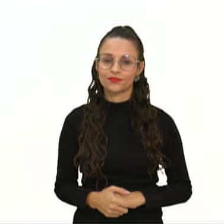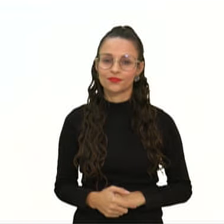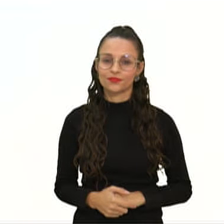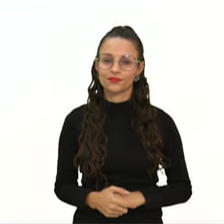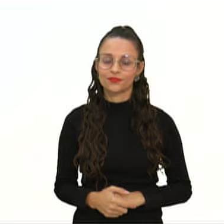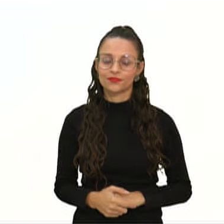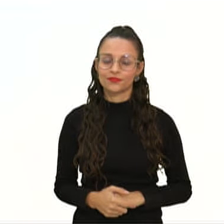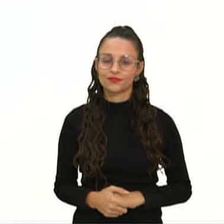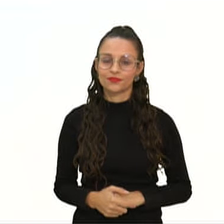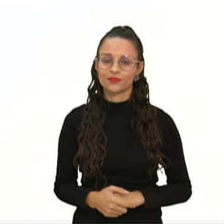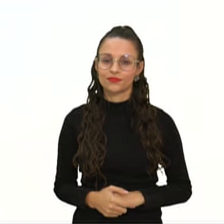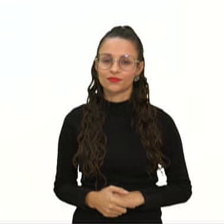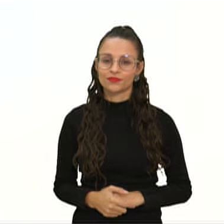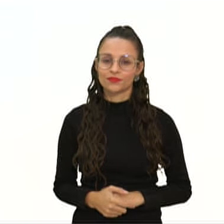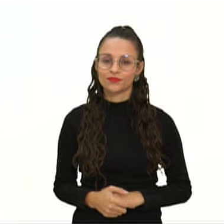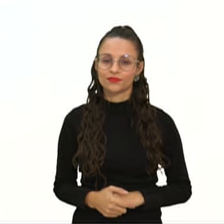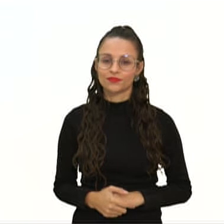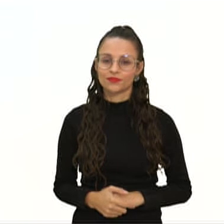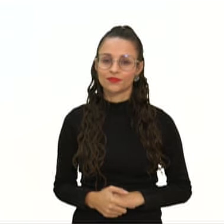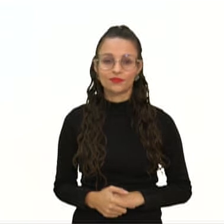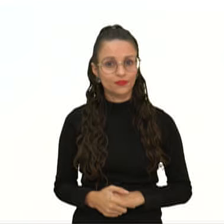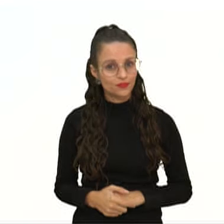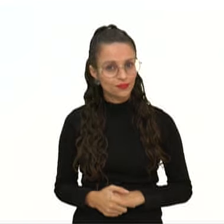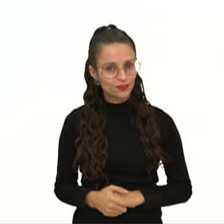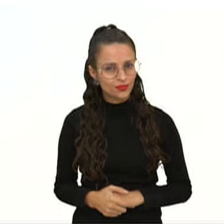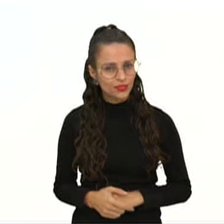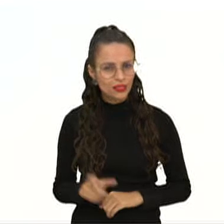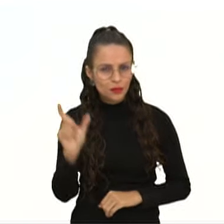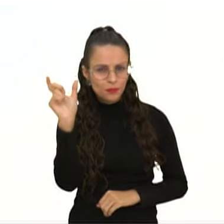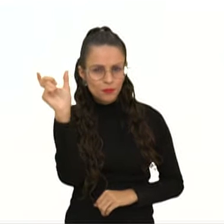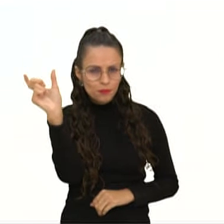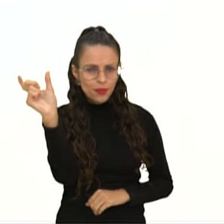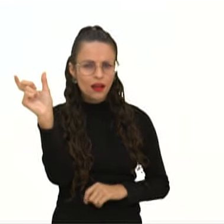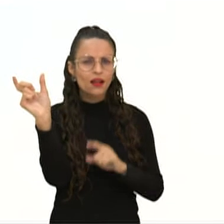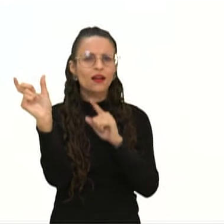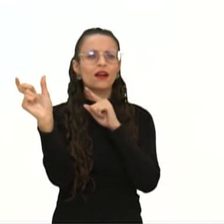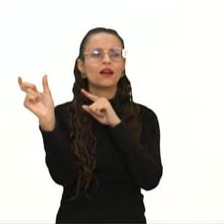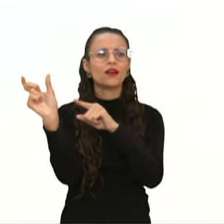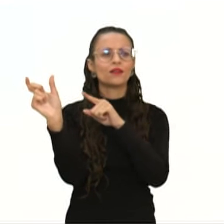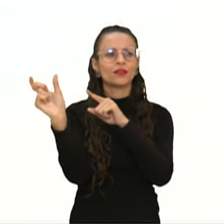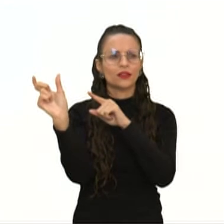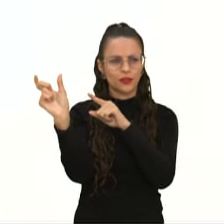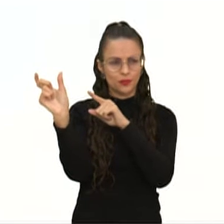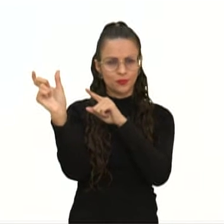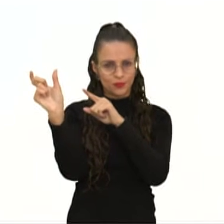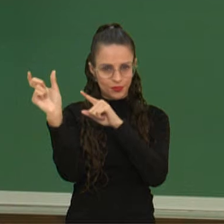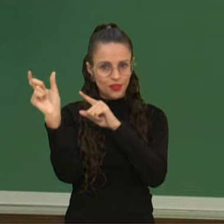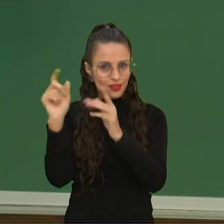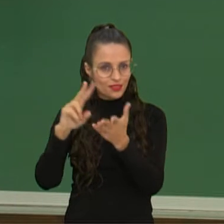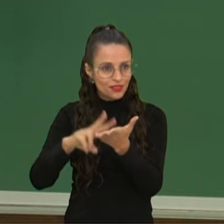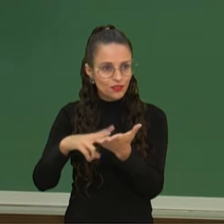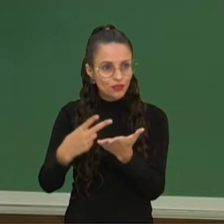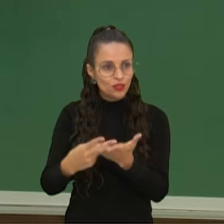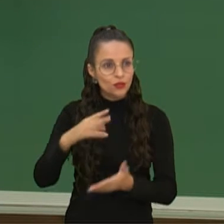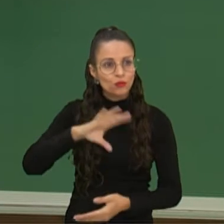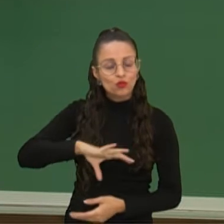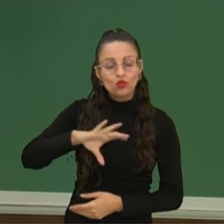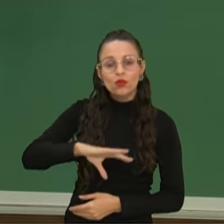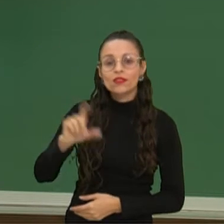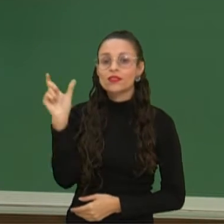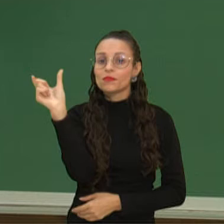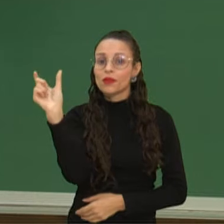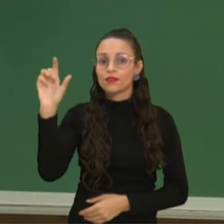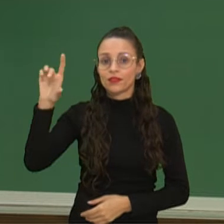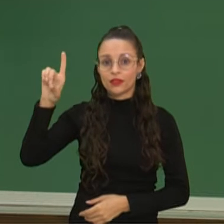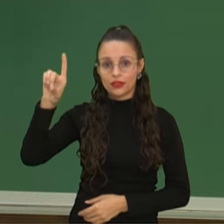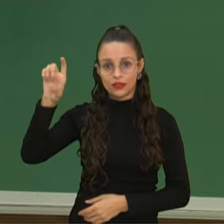we can use our devices." Talvez a única palavra que eu vou falar aqui em português seria a palavra devices, que